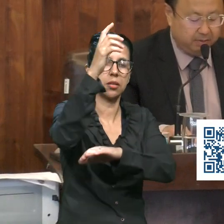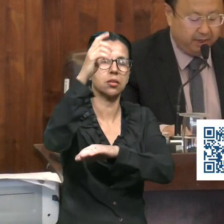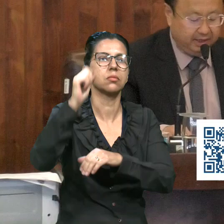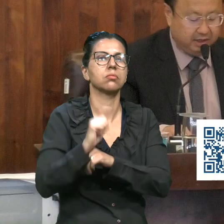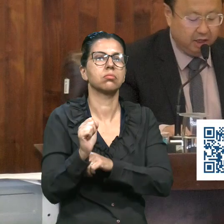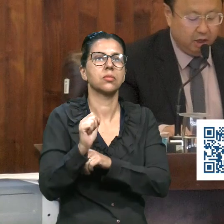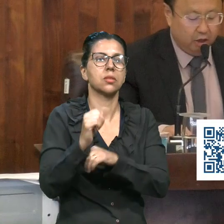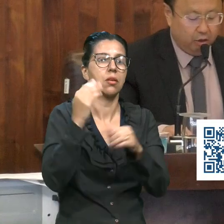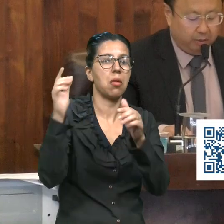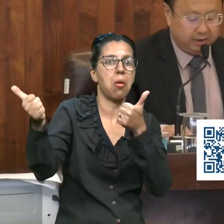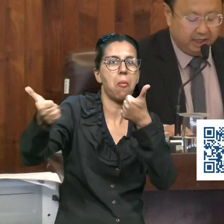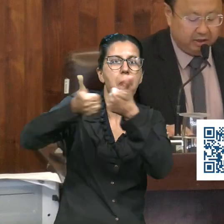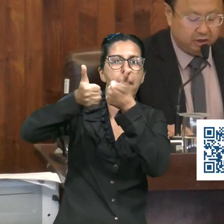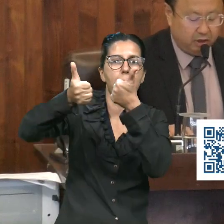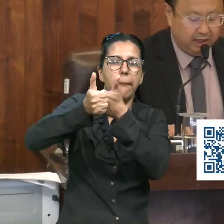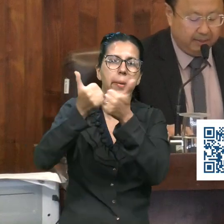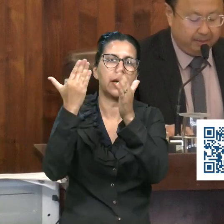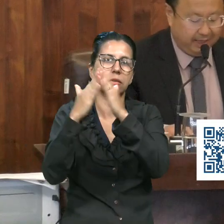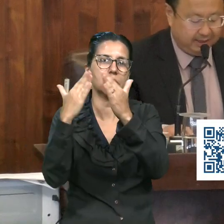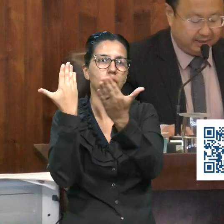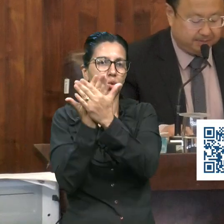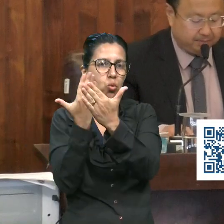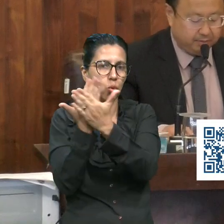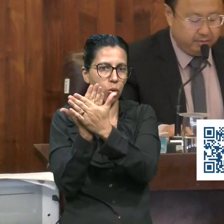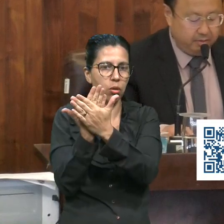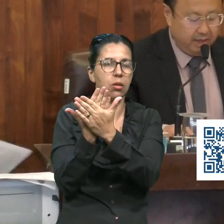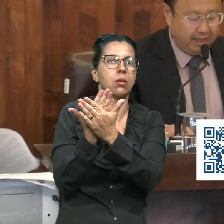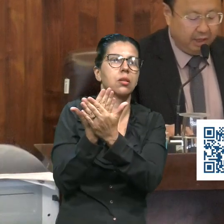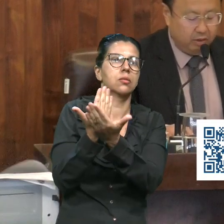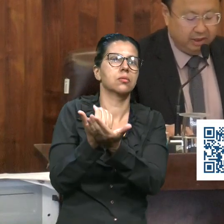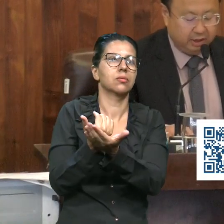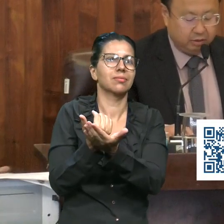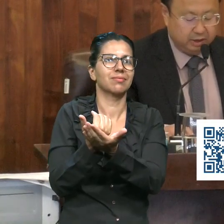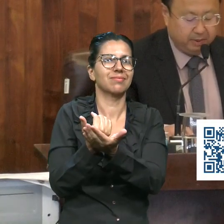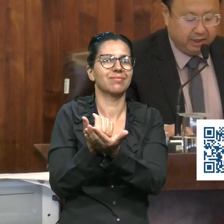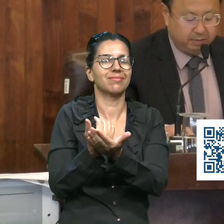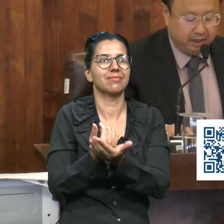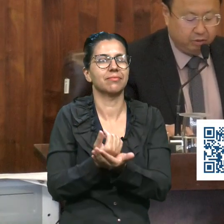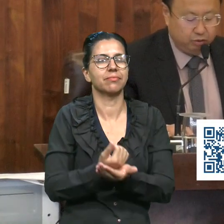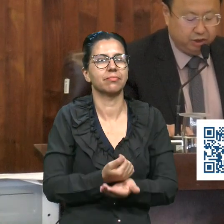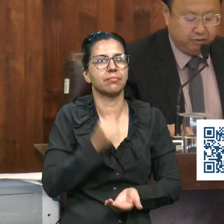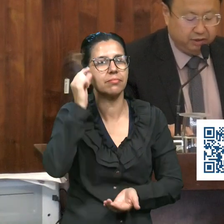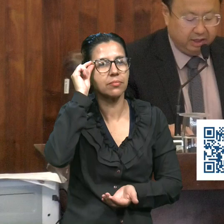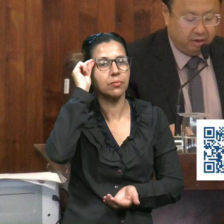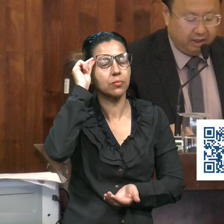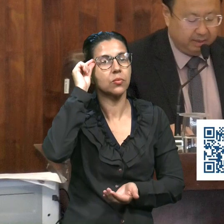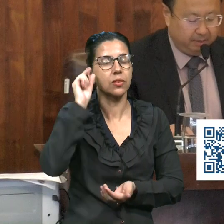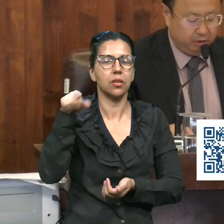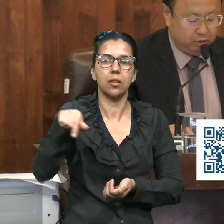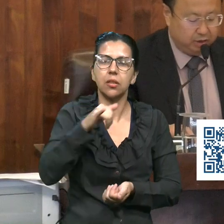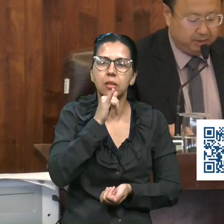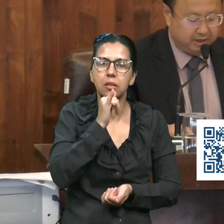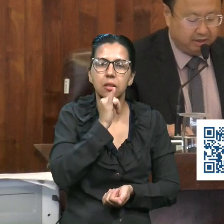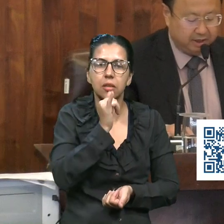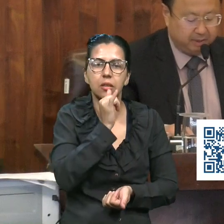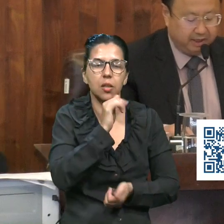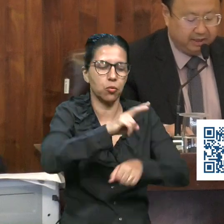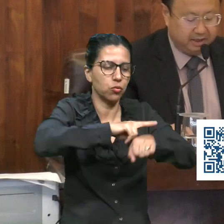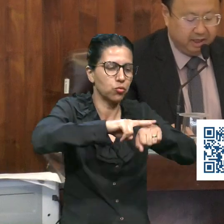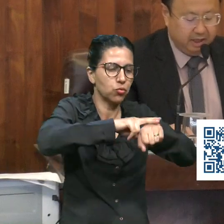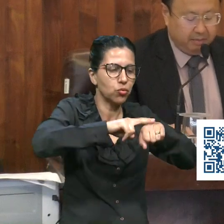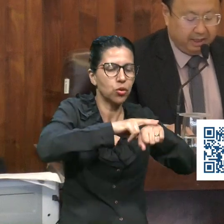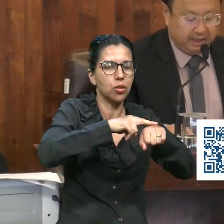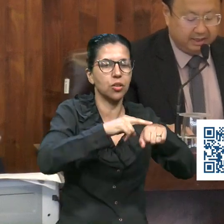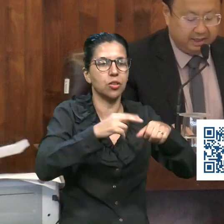escolas municipais o projeto Escola na Praça, adequando-as com espaço para cultivo da horta, pintura especial nas